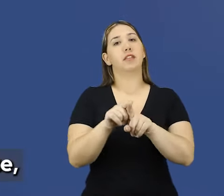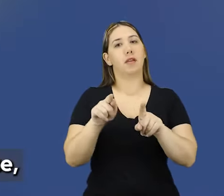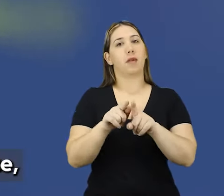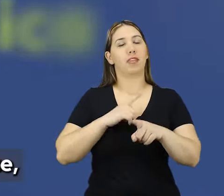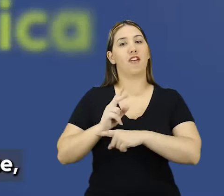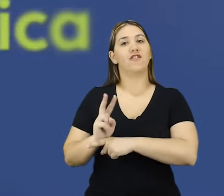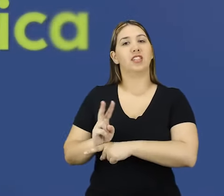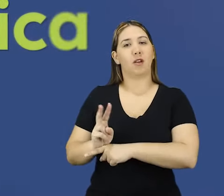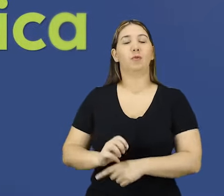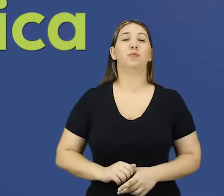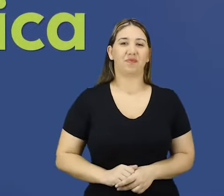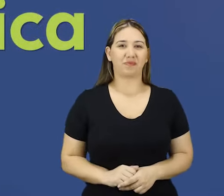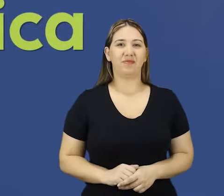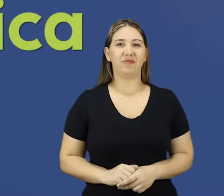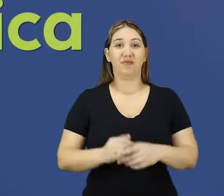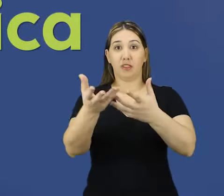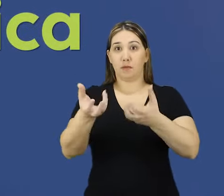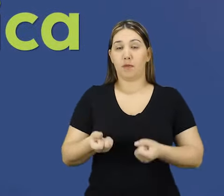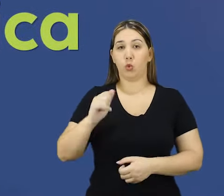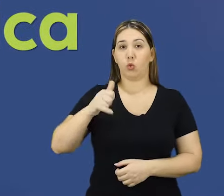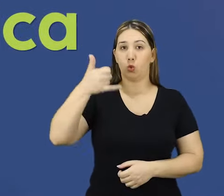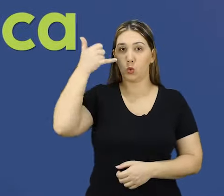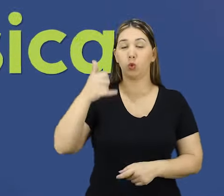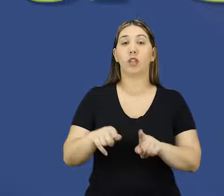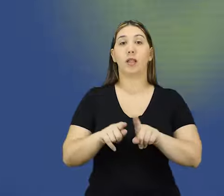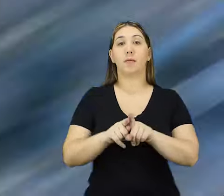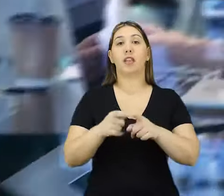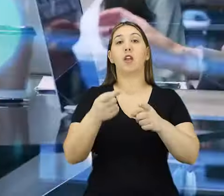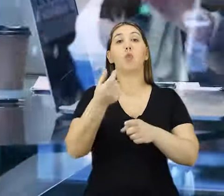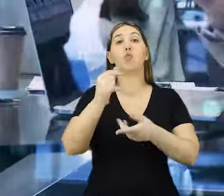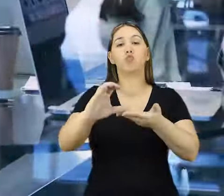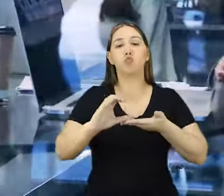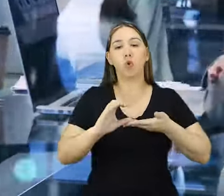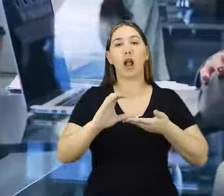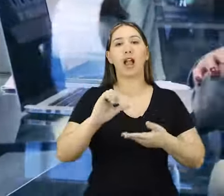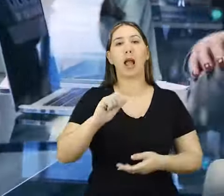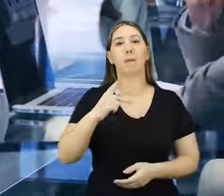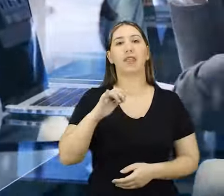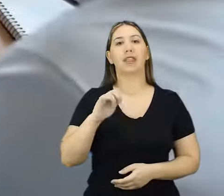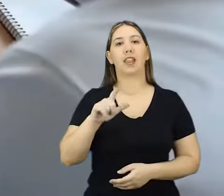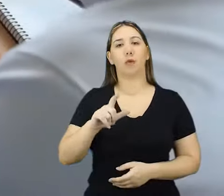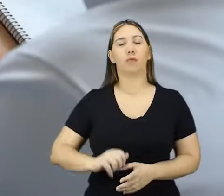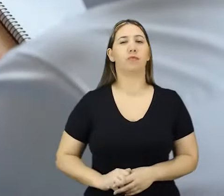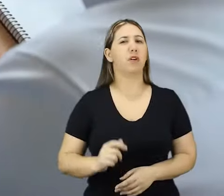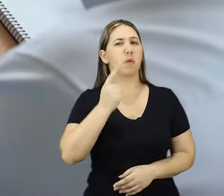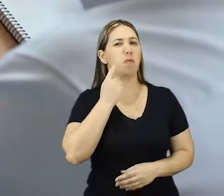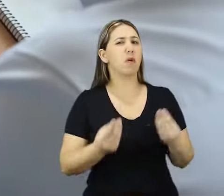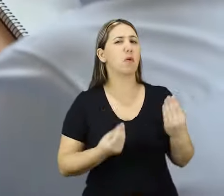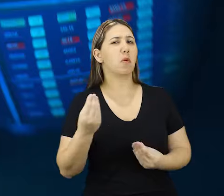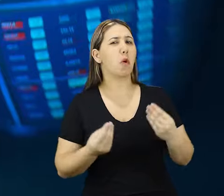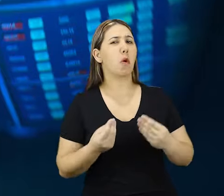que ela é super importante, tanto no recebimento dos juros quanto no seu ganho de capital. Vamos entender melhor como